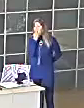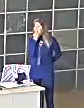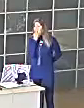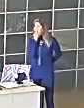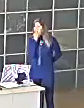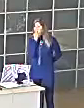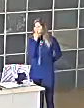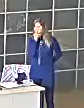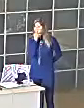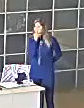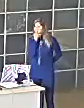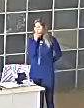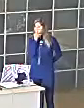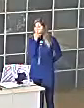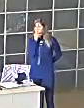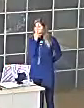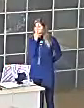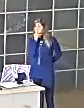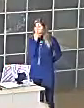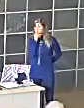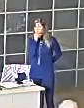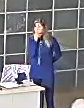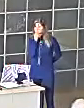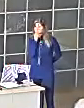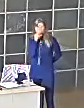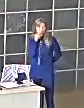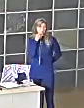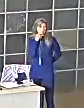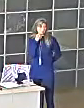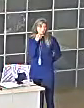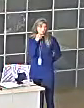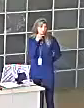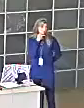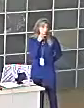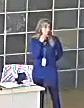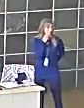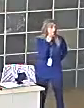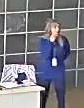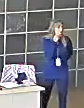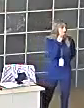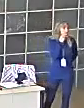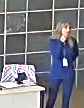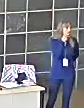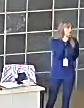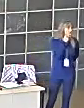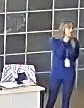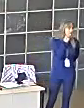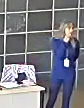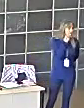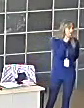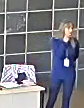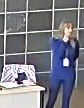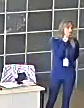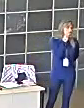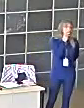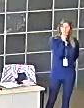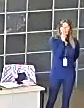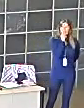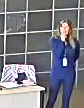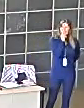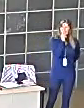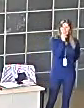estou mas tô com 5 minutos ainda né pessoal para mim